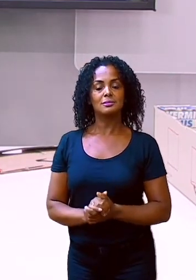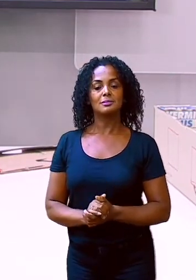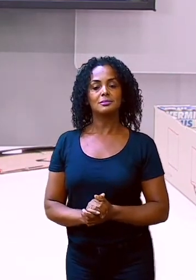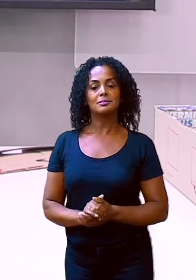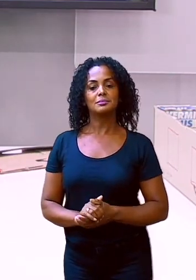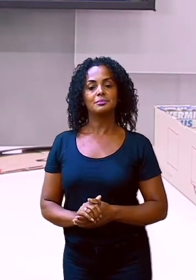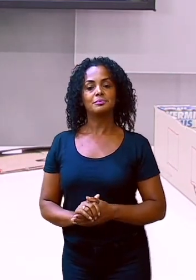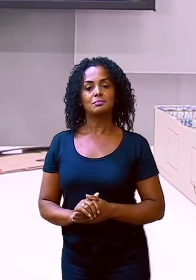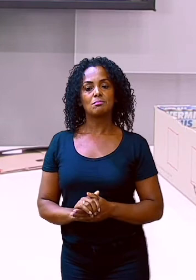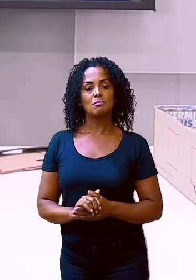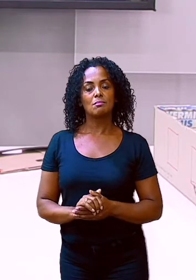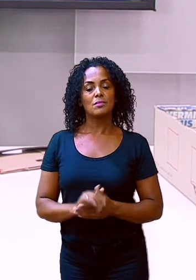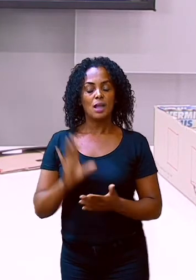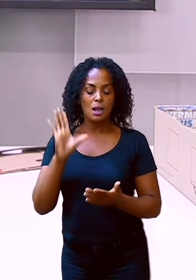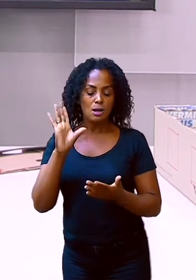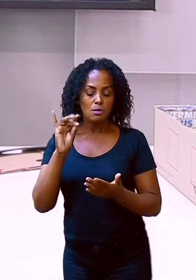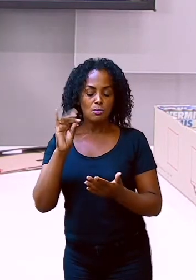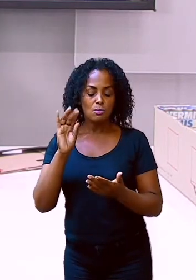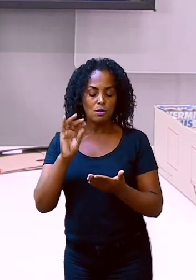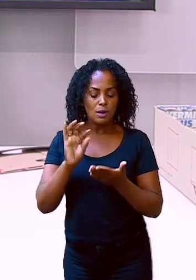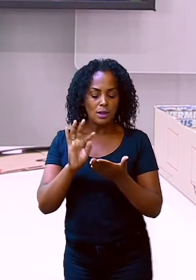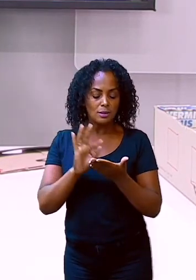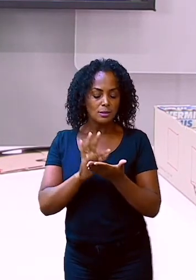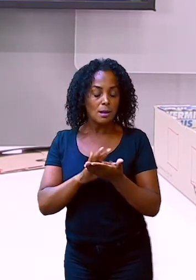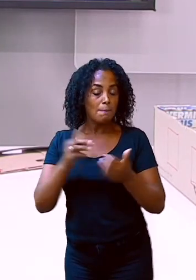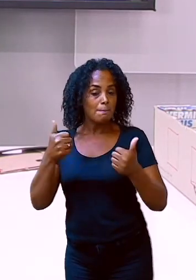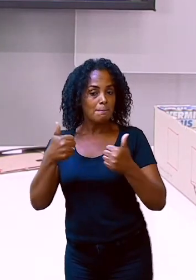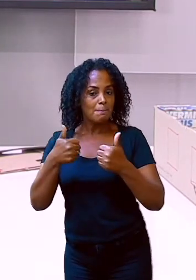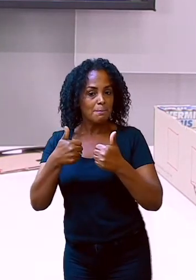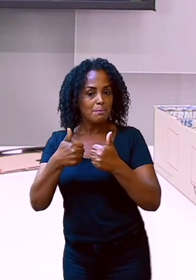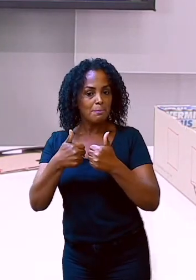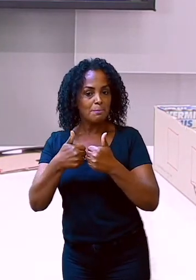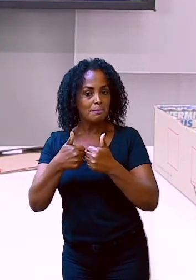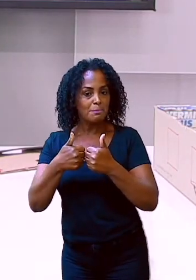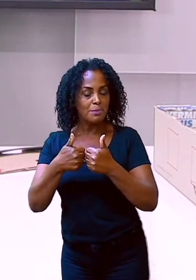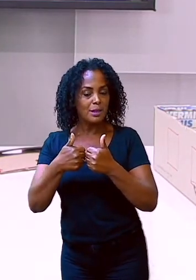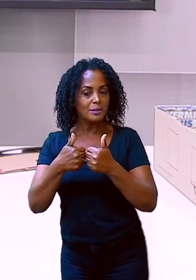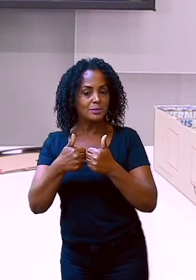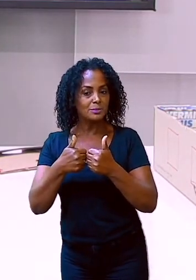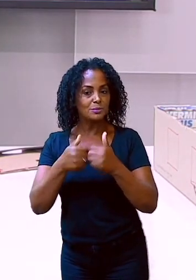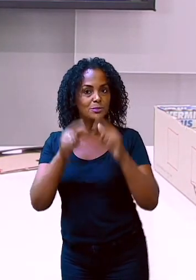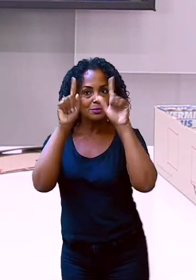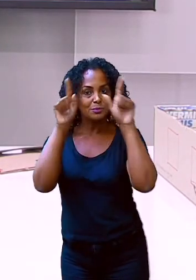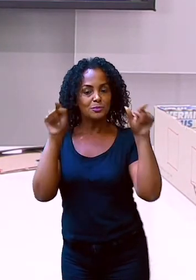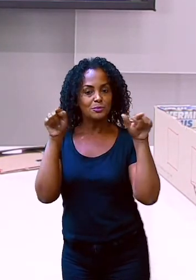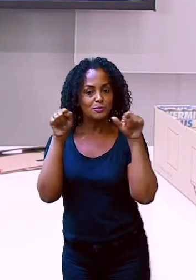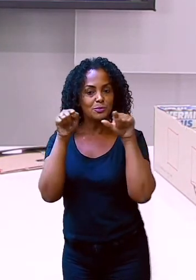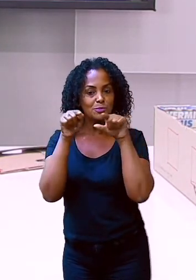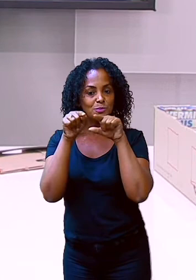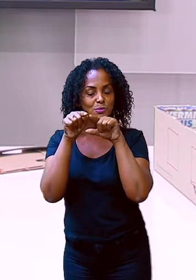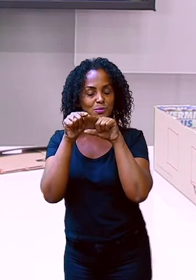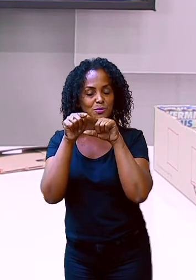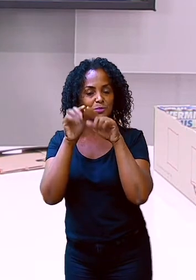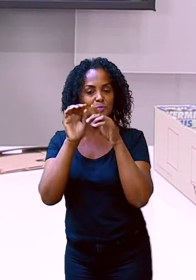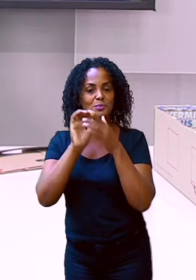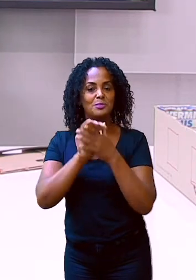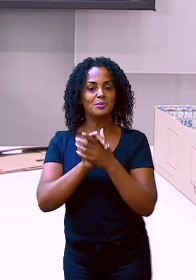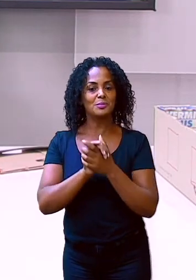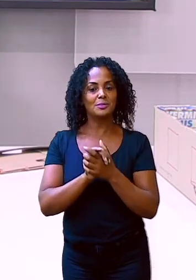Vou colocar no cantinho, perto, olha aqui, do quadro. Vai ficar bem pertinho do